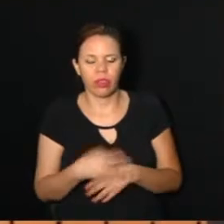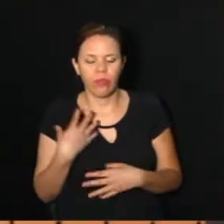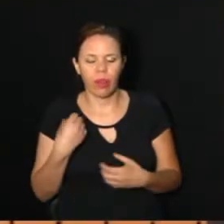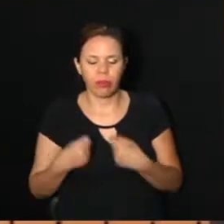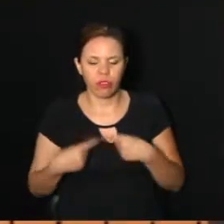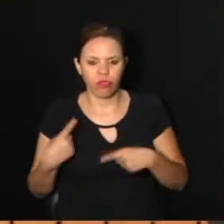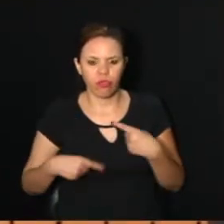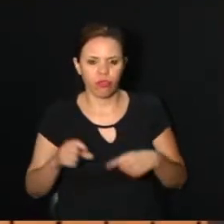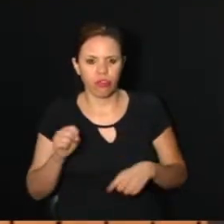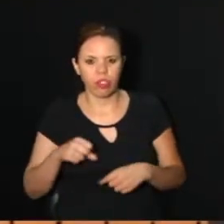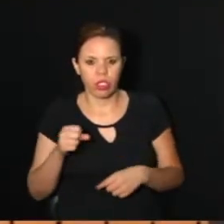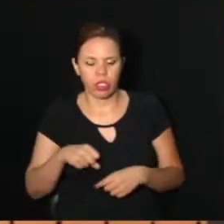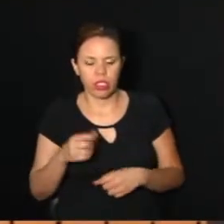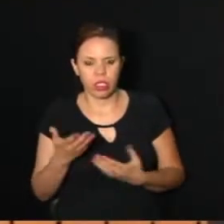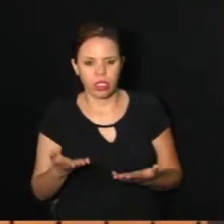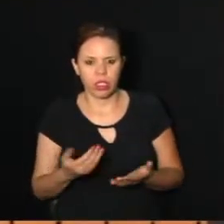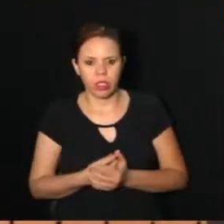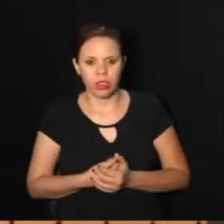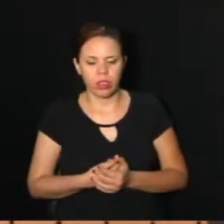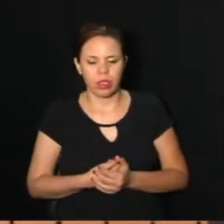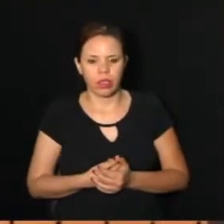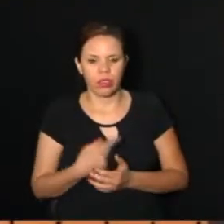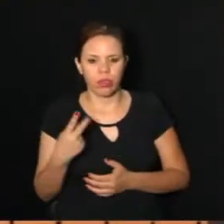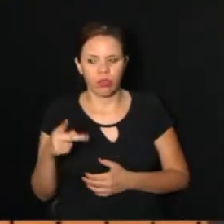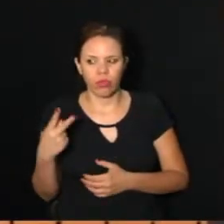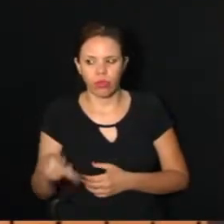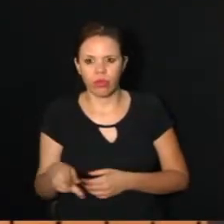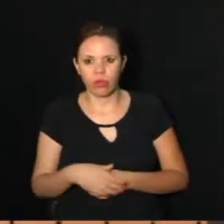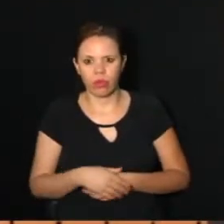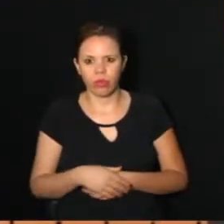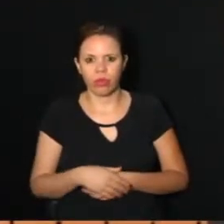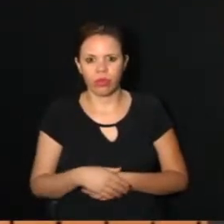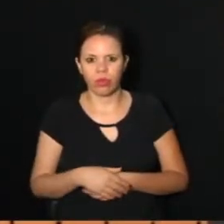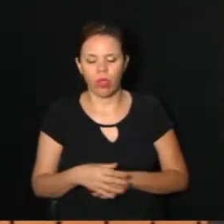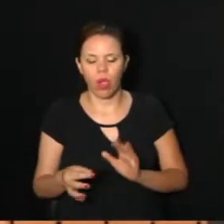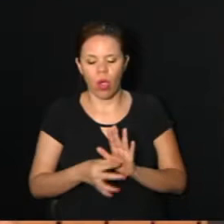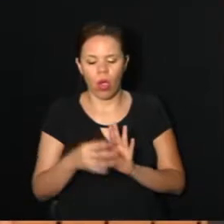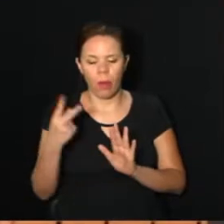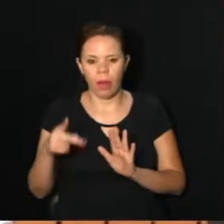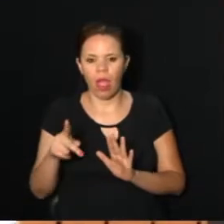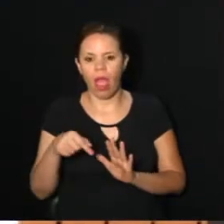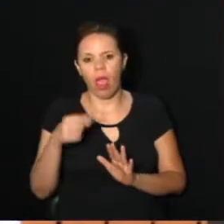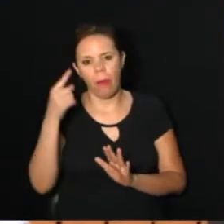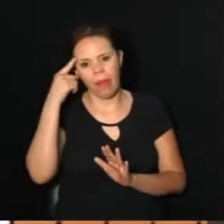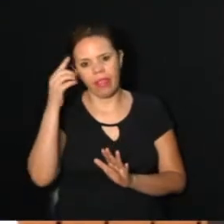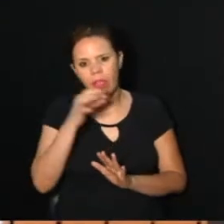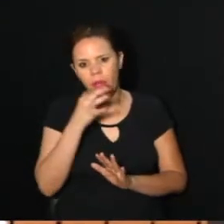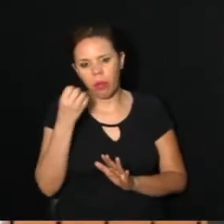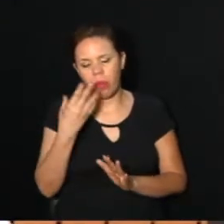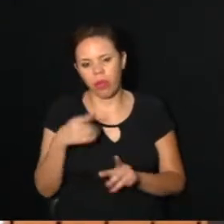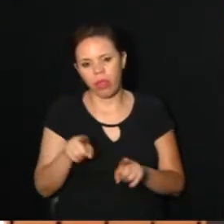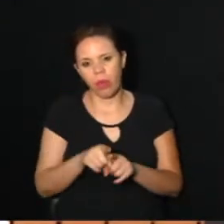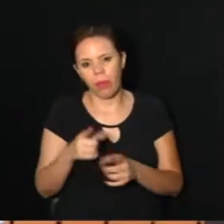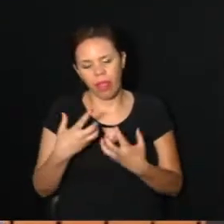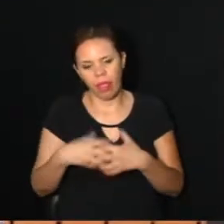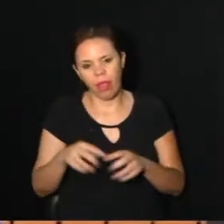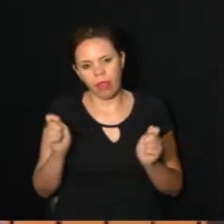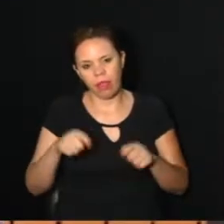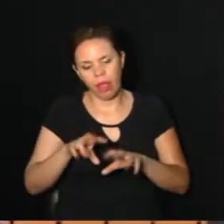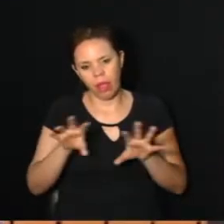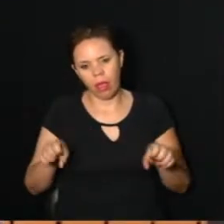discutir. Eu acho que a sua colocação, eu acho que é uma ideia. Não sei se também temos mecanismos aí